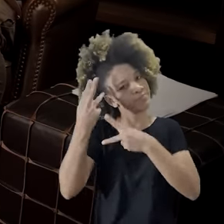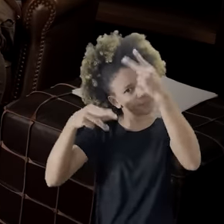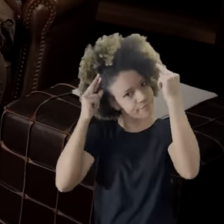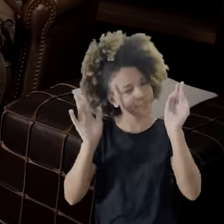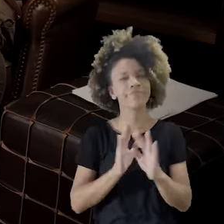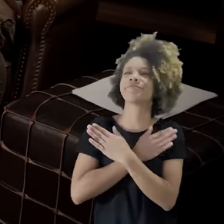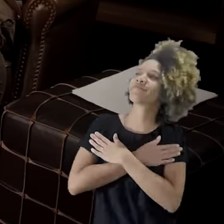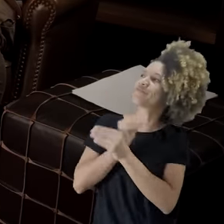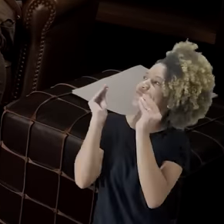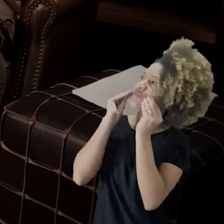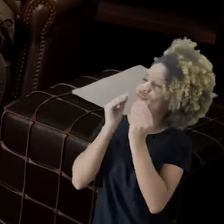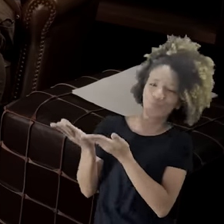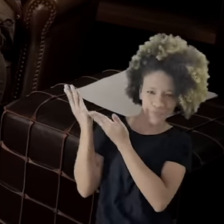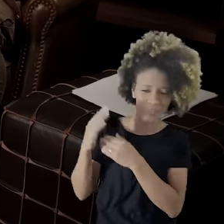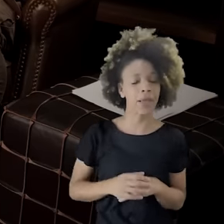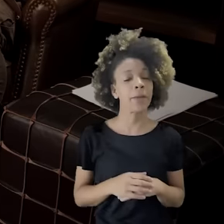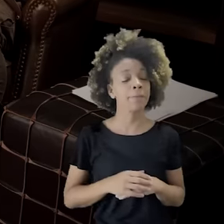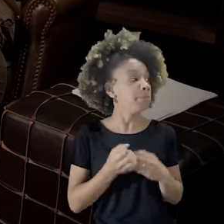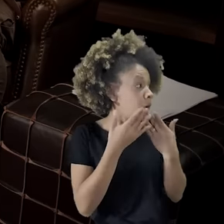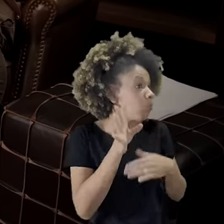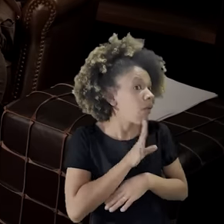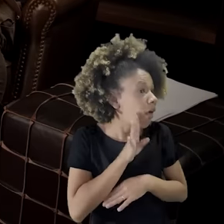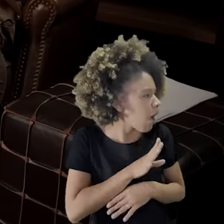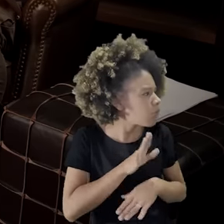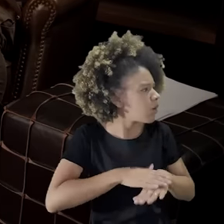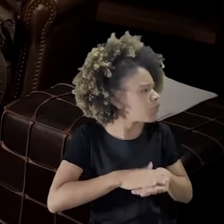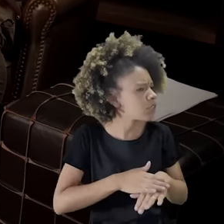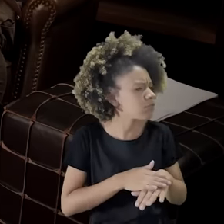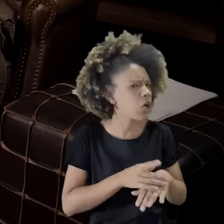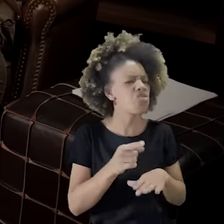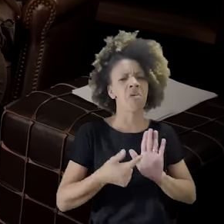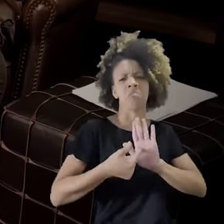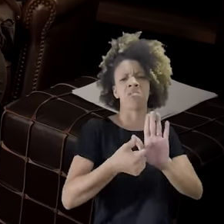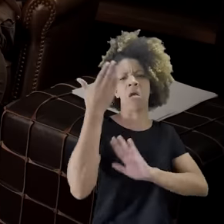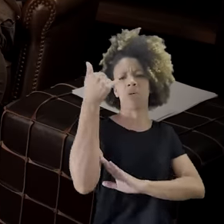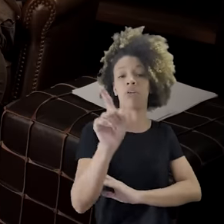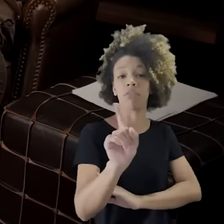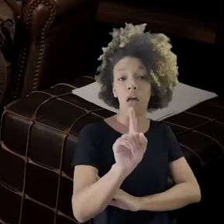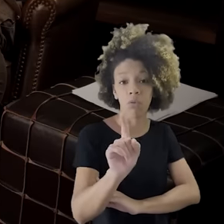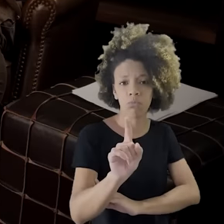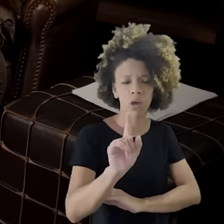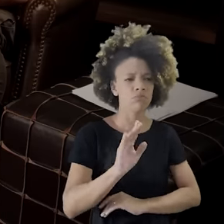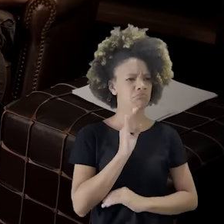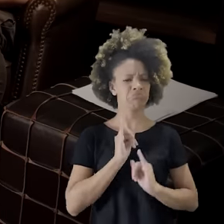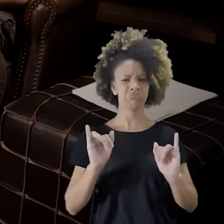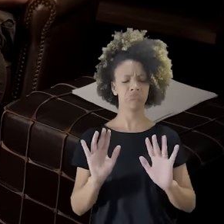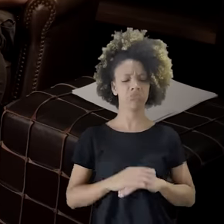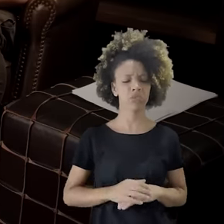e aí cara legal fiz isso não fiz isso para mostrar nada eu fiz isso nem falei nada